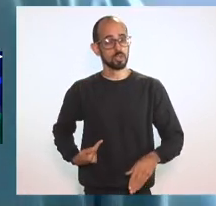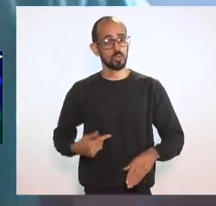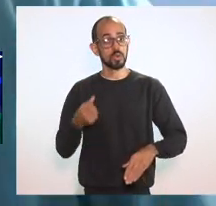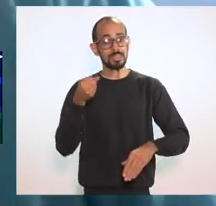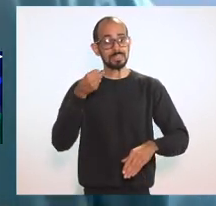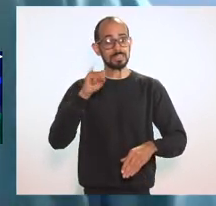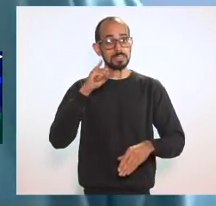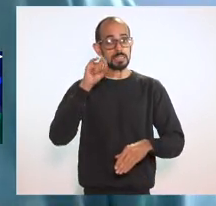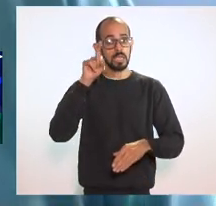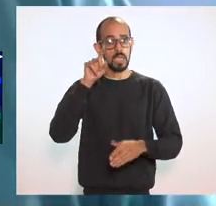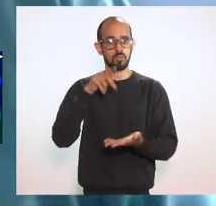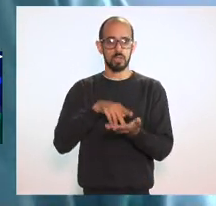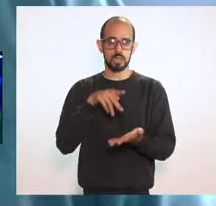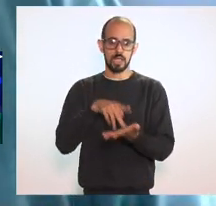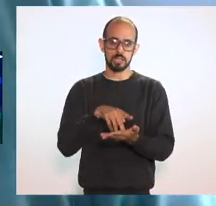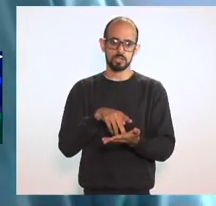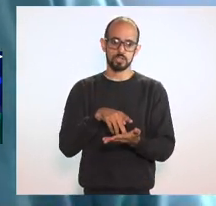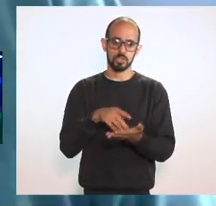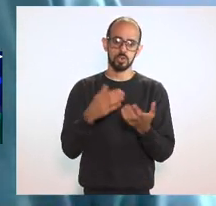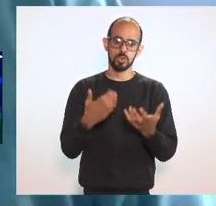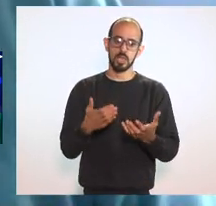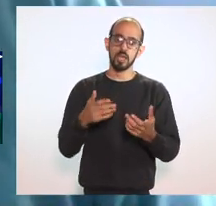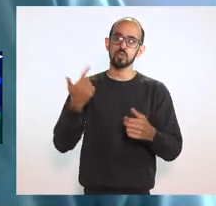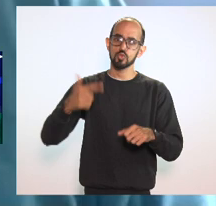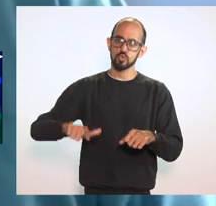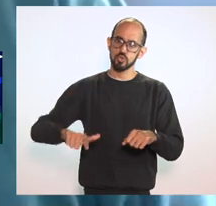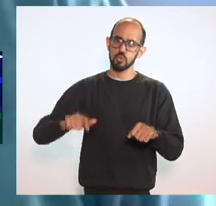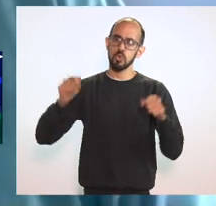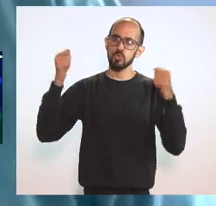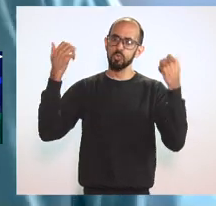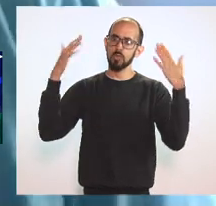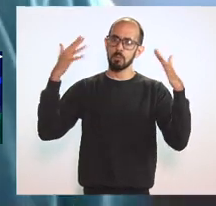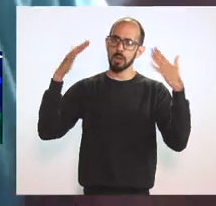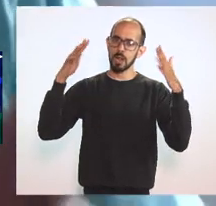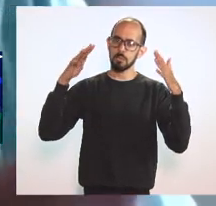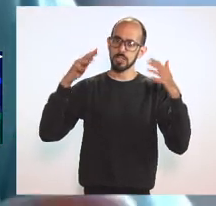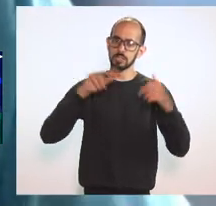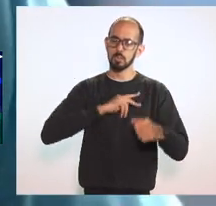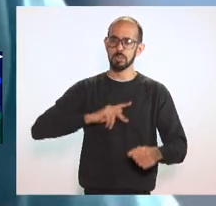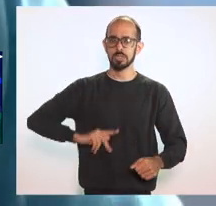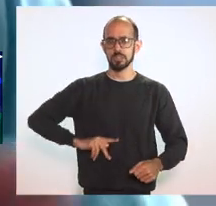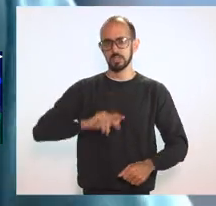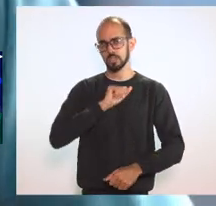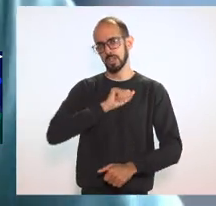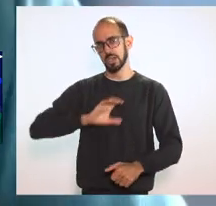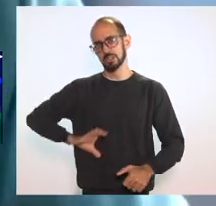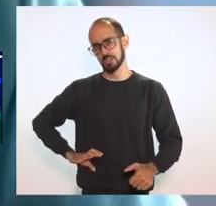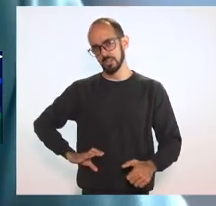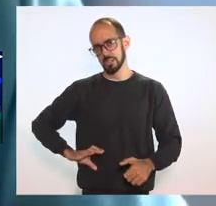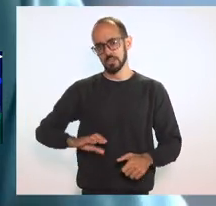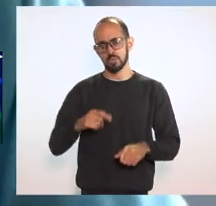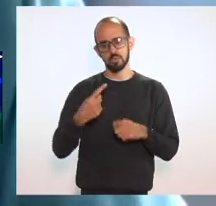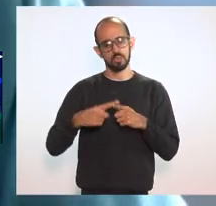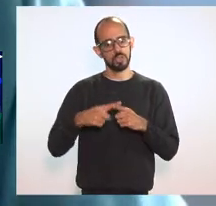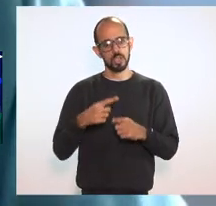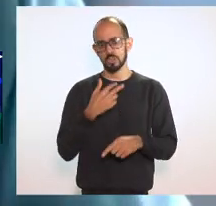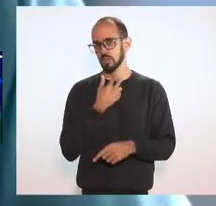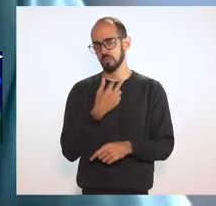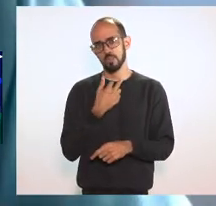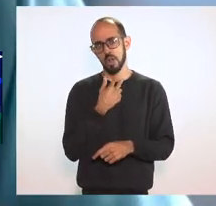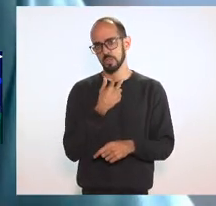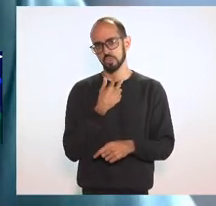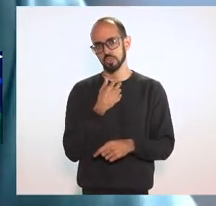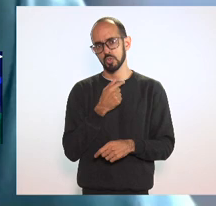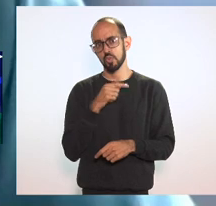eu queria mais uma vez cumprimentar o presidente Andrés tirar que não poderia nunca o nosso